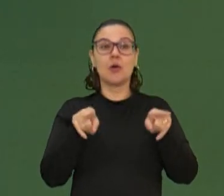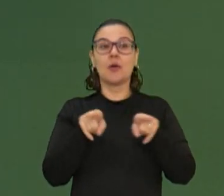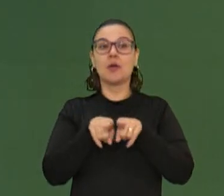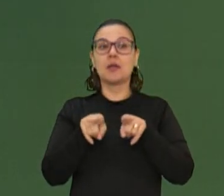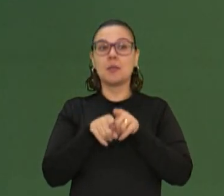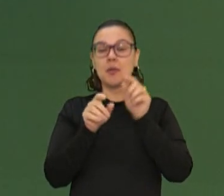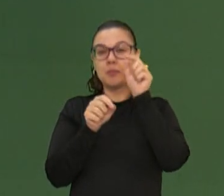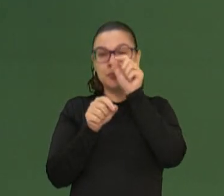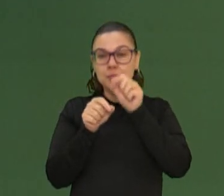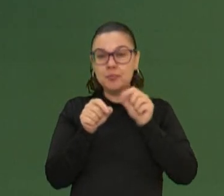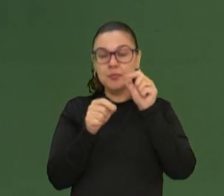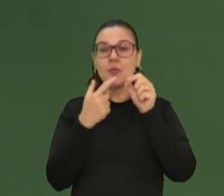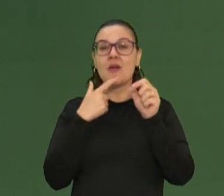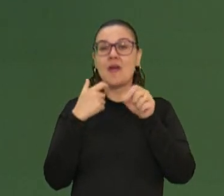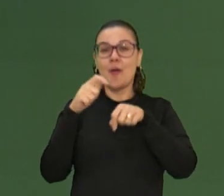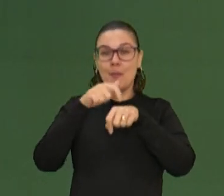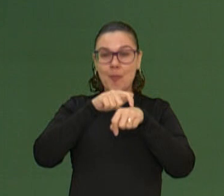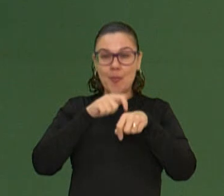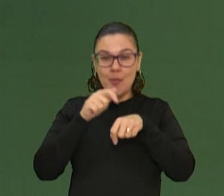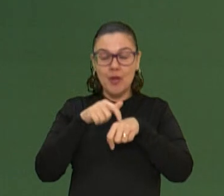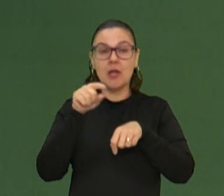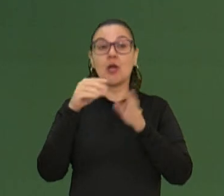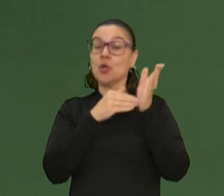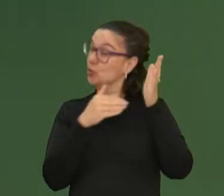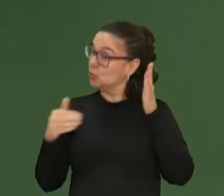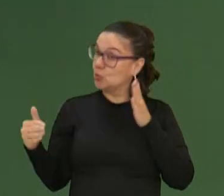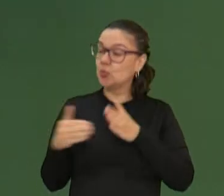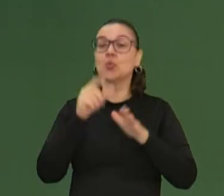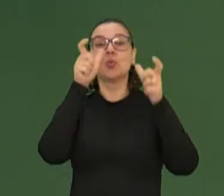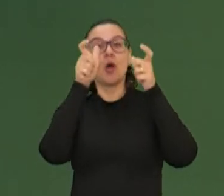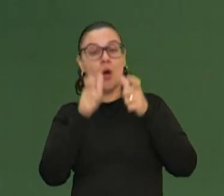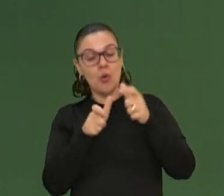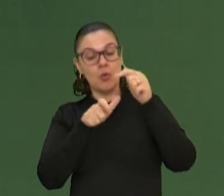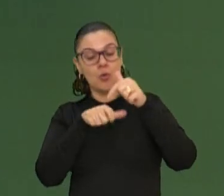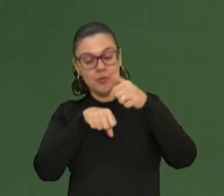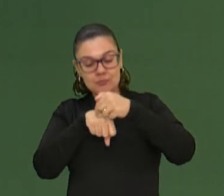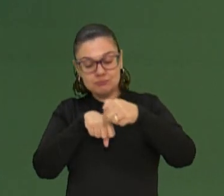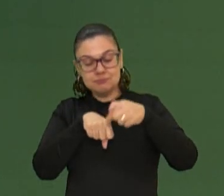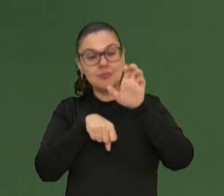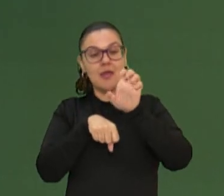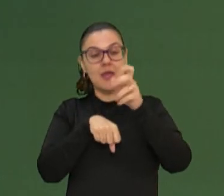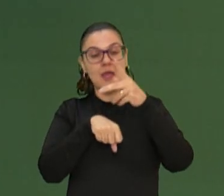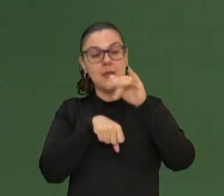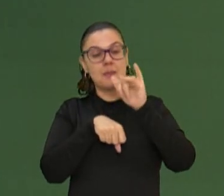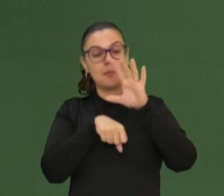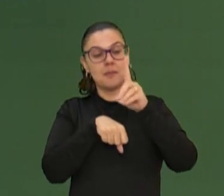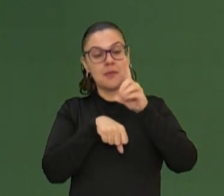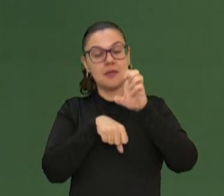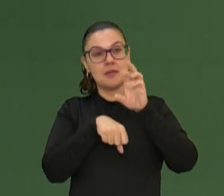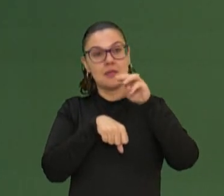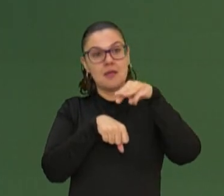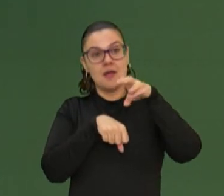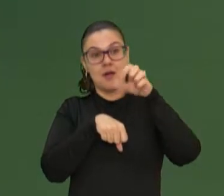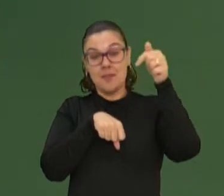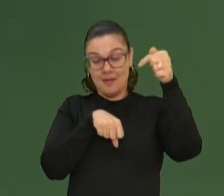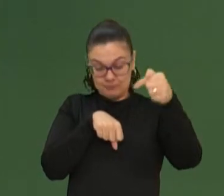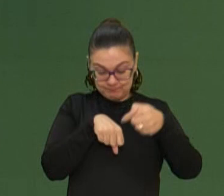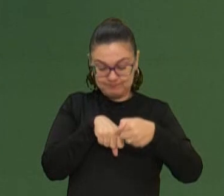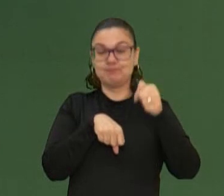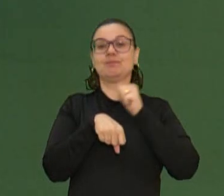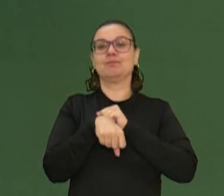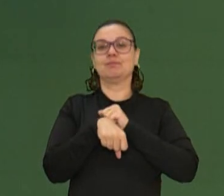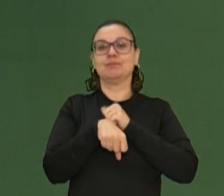sua, tudo isso está lá na epiderme. Os estômatos, que é por onde tem troca gasosa, tudo isso vai estar